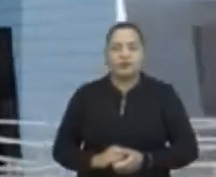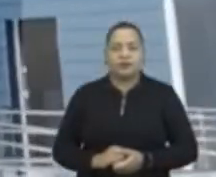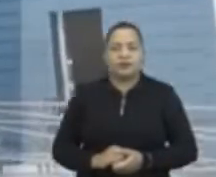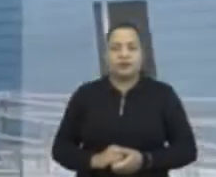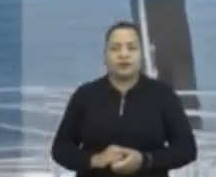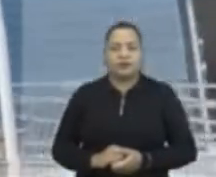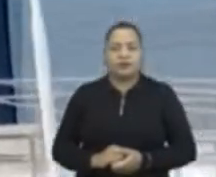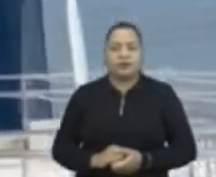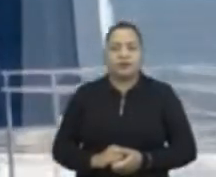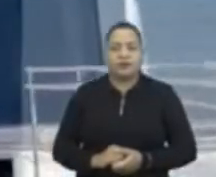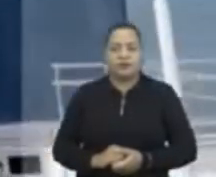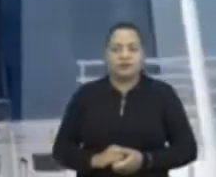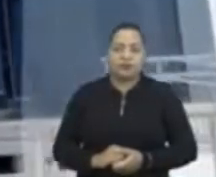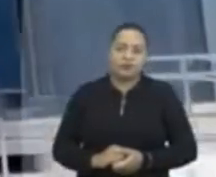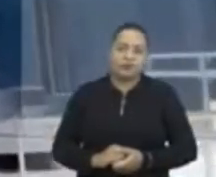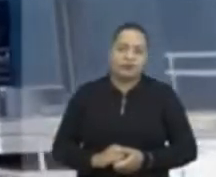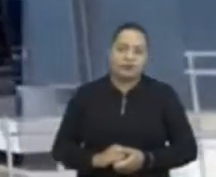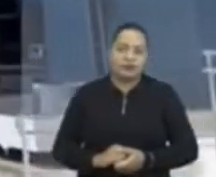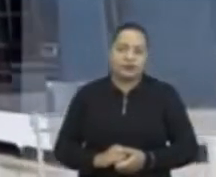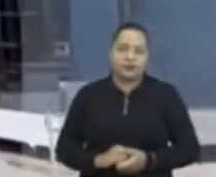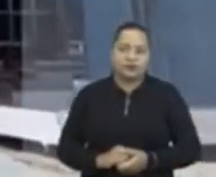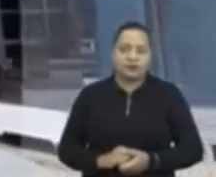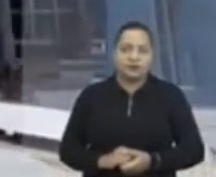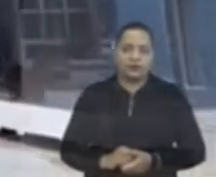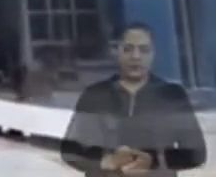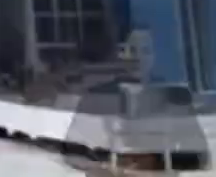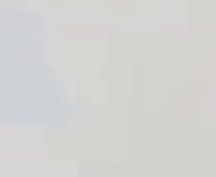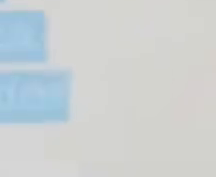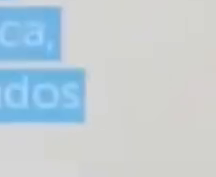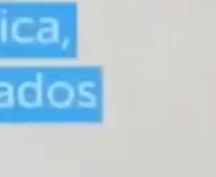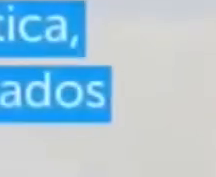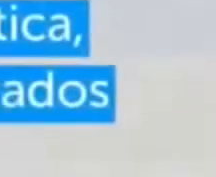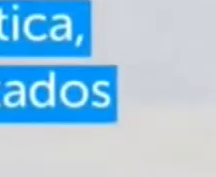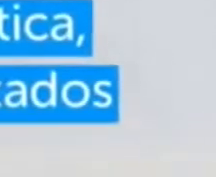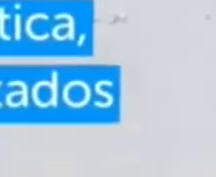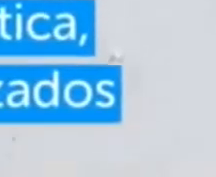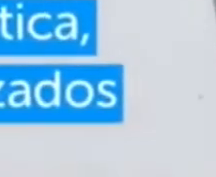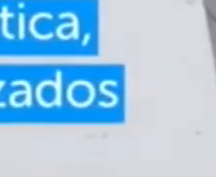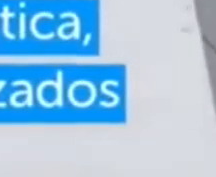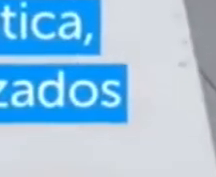Yeah.